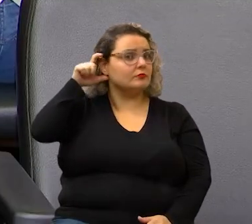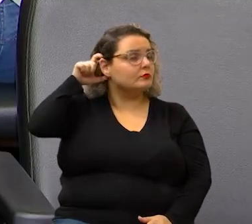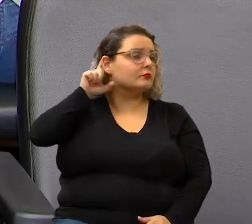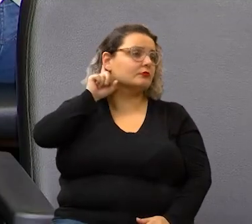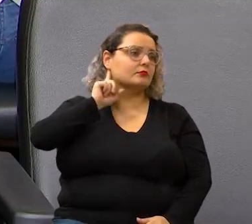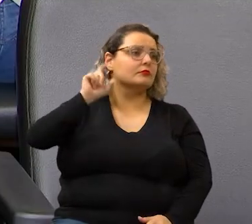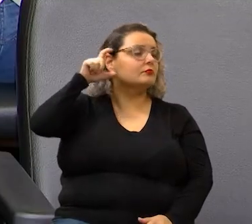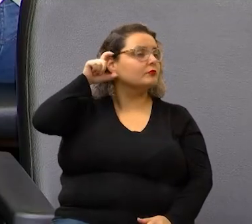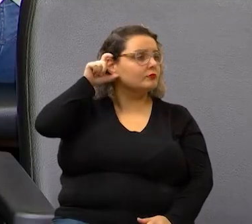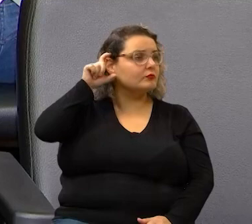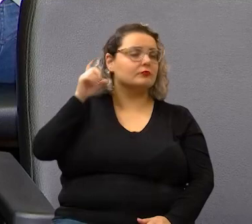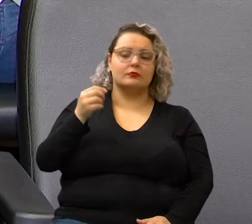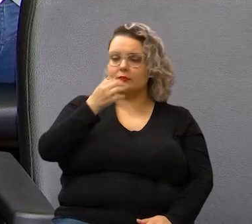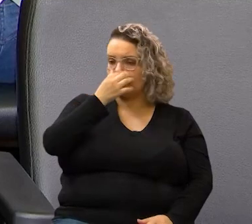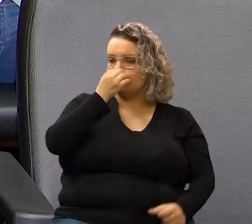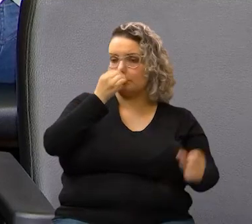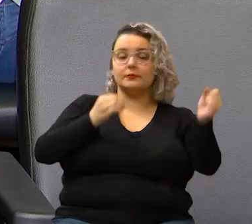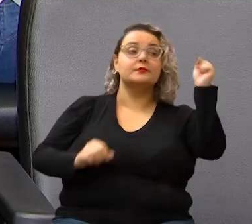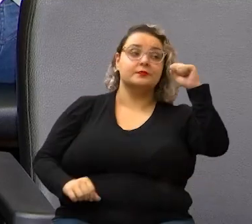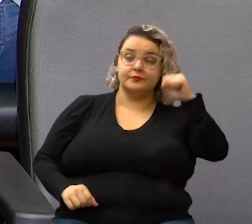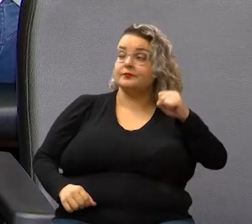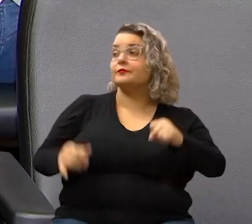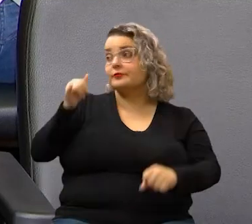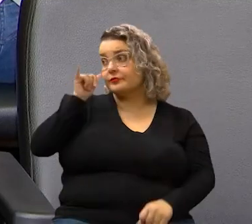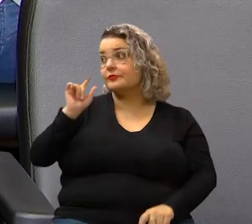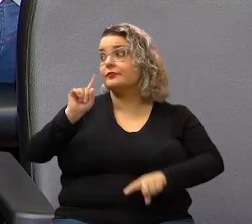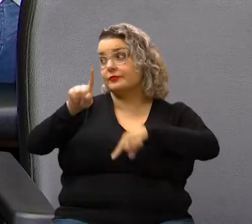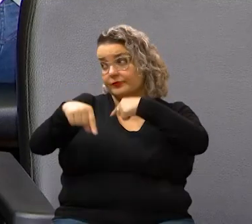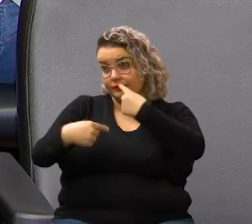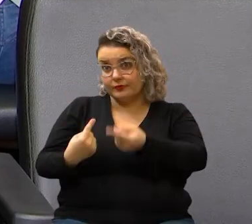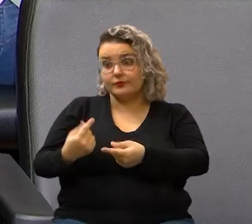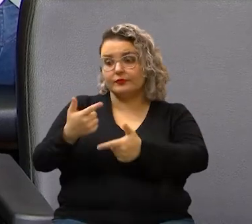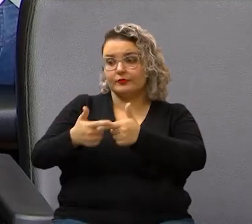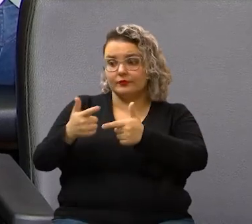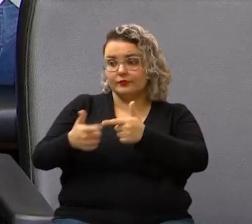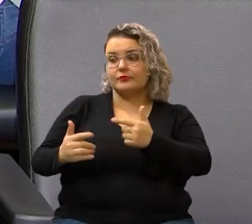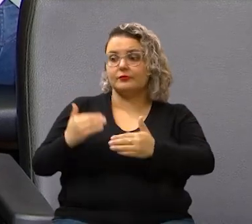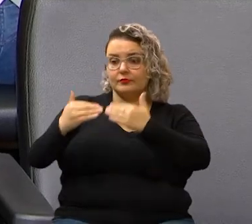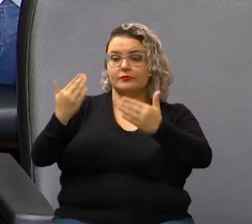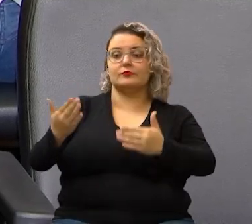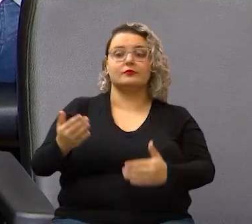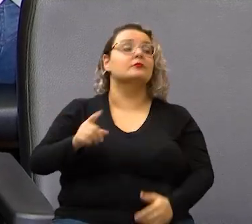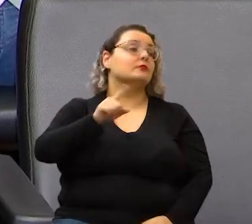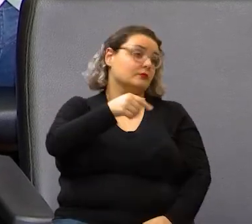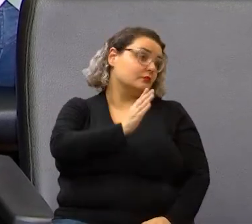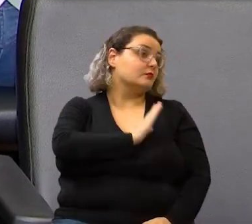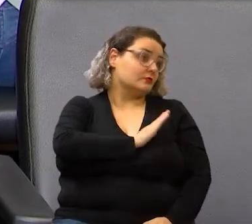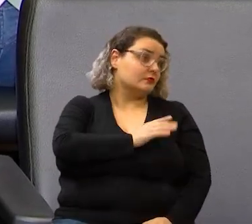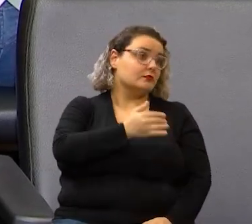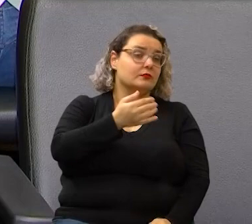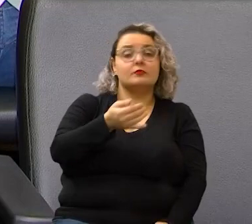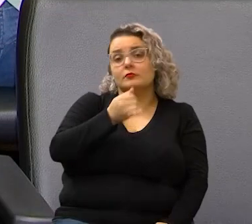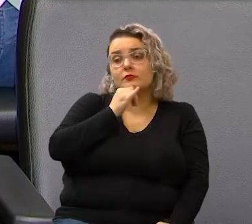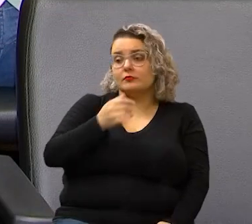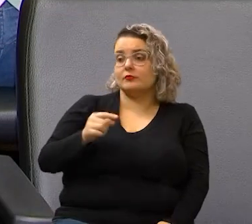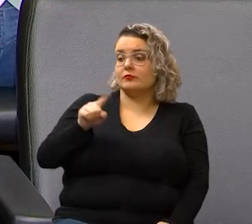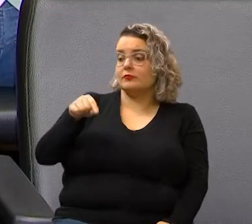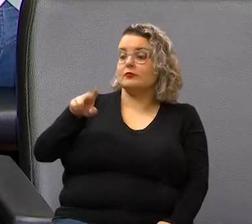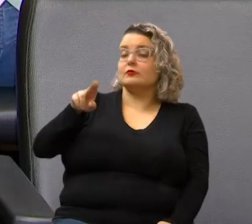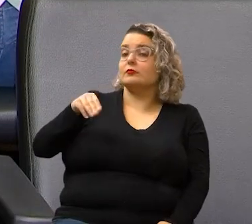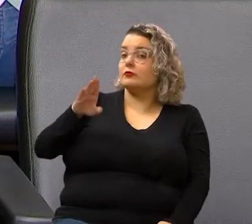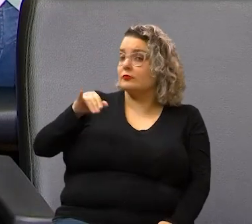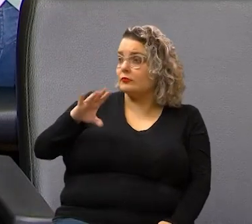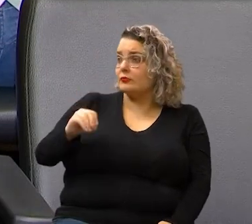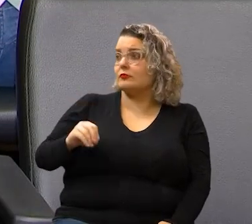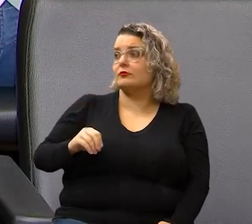por conta do aparelho, Isso. evita desenvolvimento até de outros problemas Outros problemas, associados, doença como cardíaca, por exemplo.